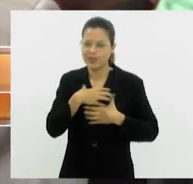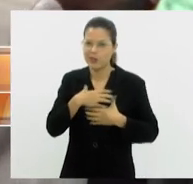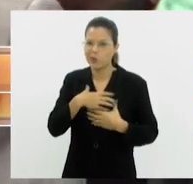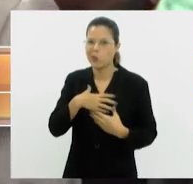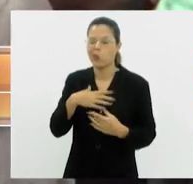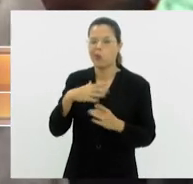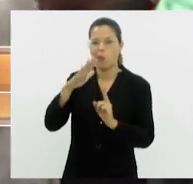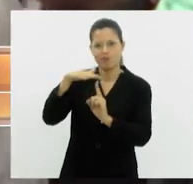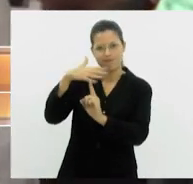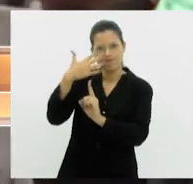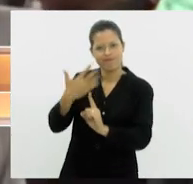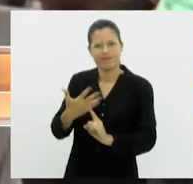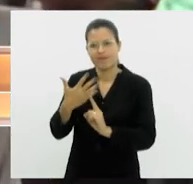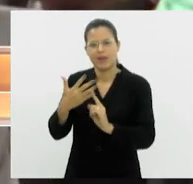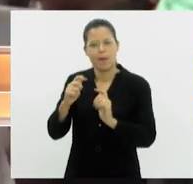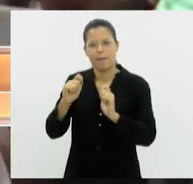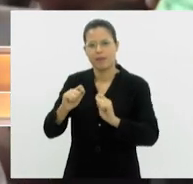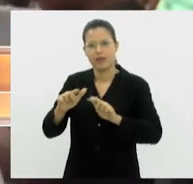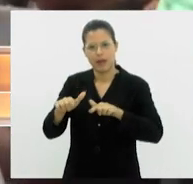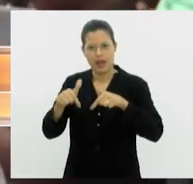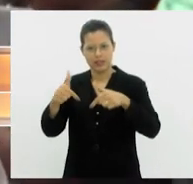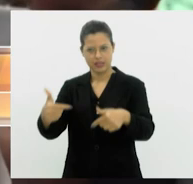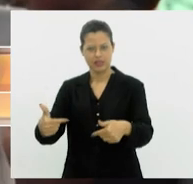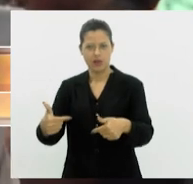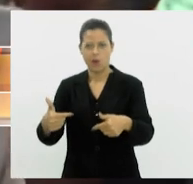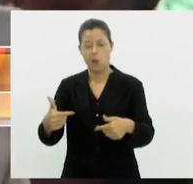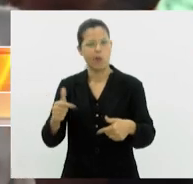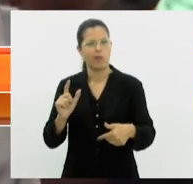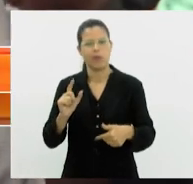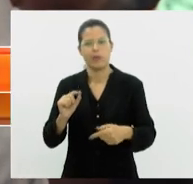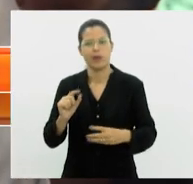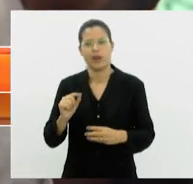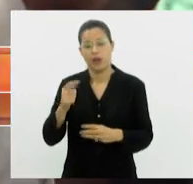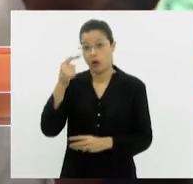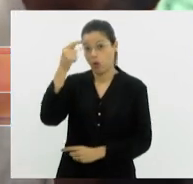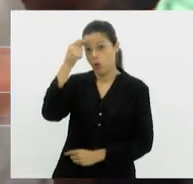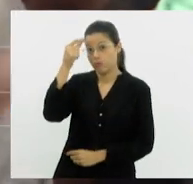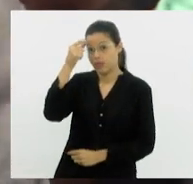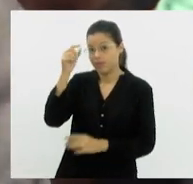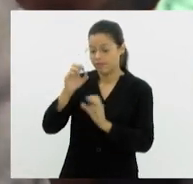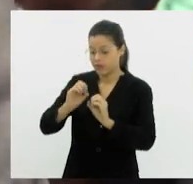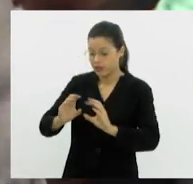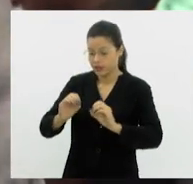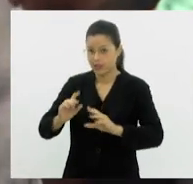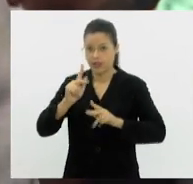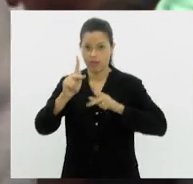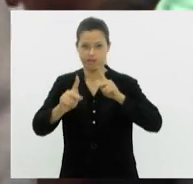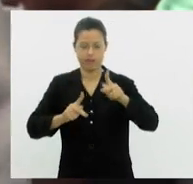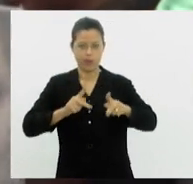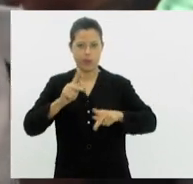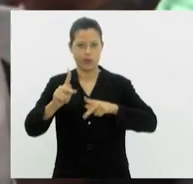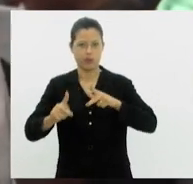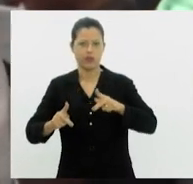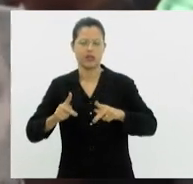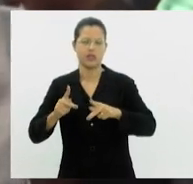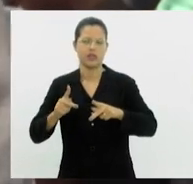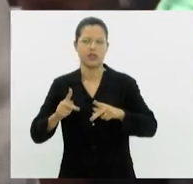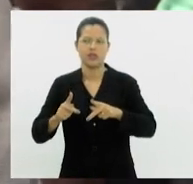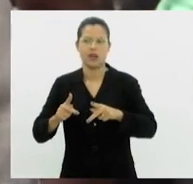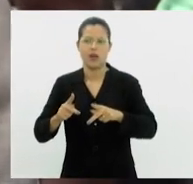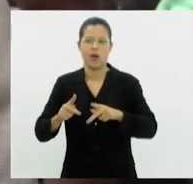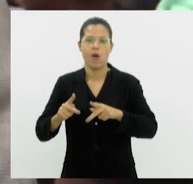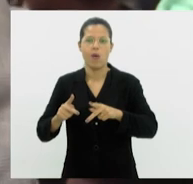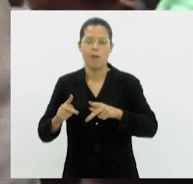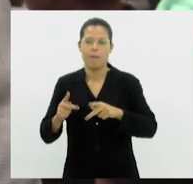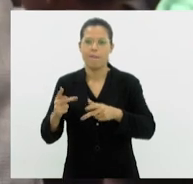de poder tomar essa iniciativa no sentido de conscientizar a população para